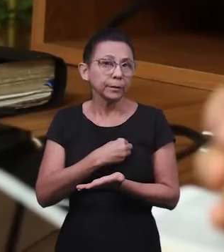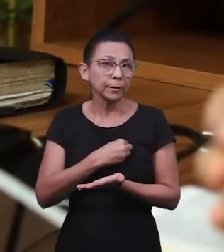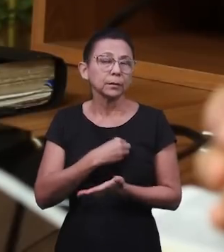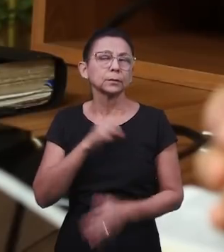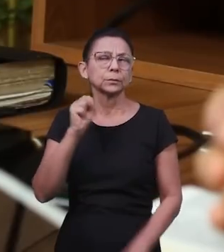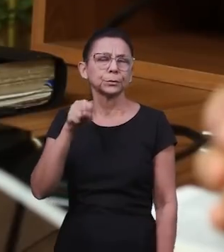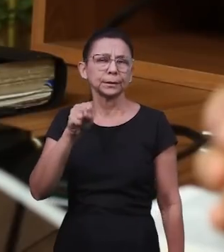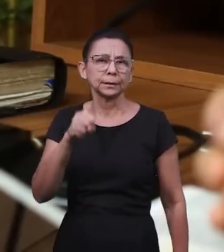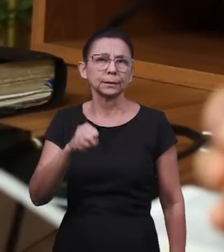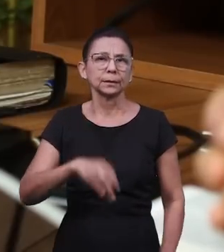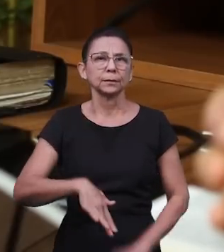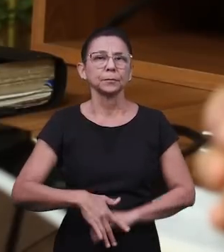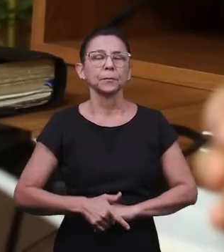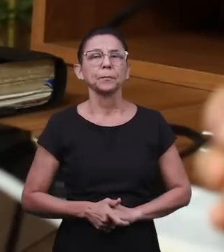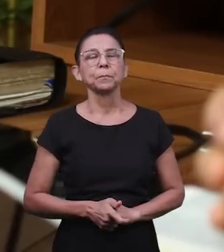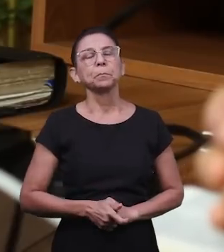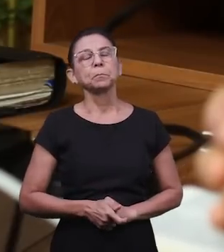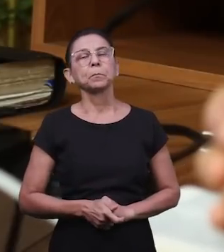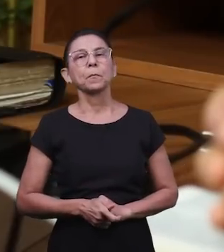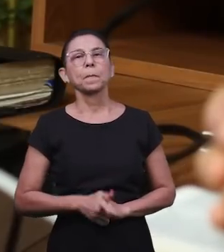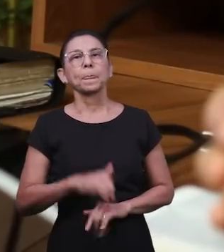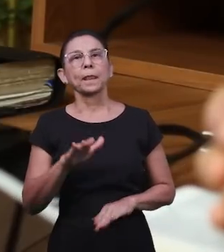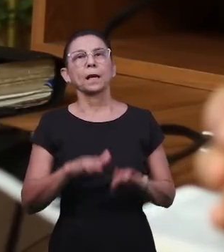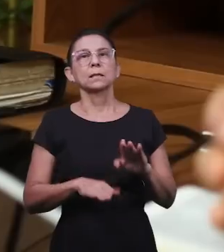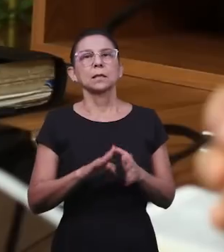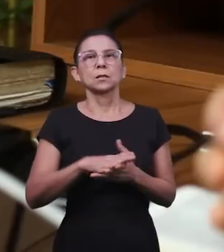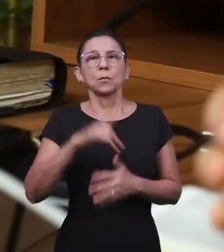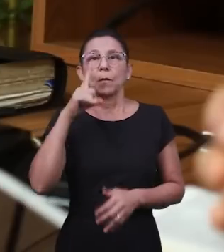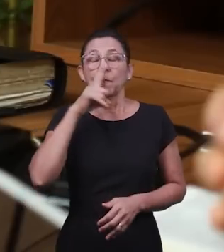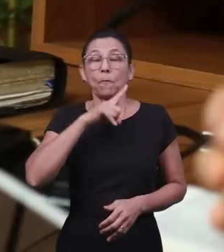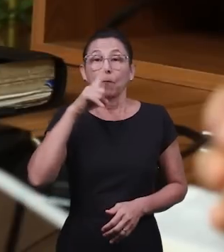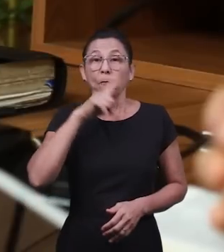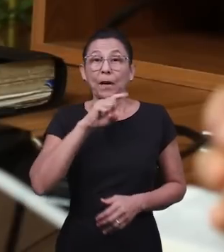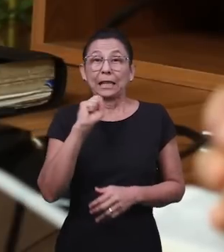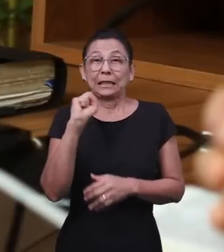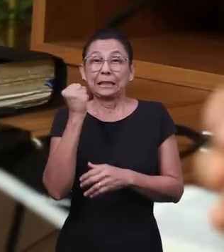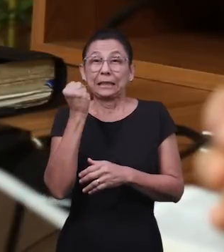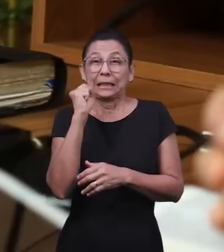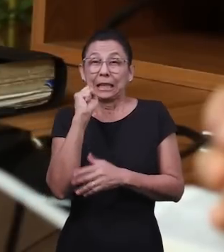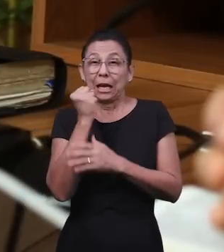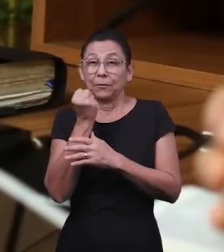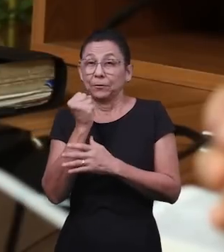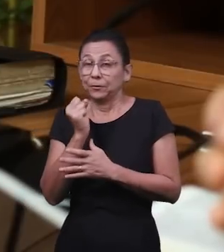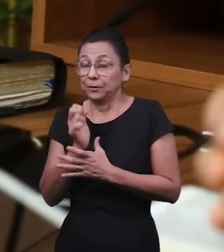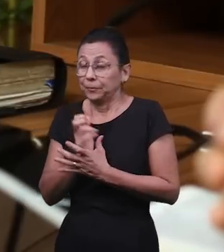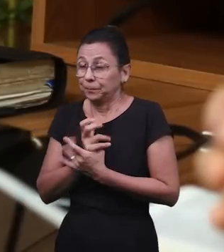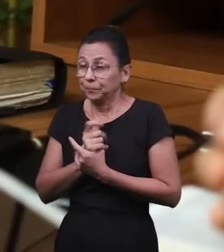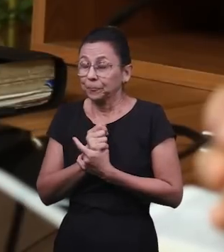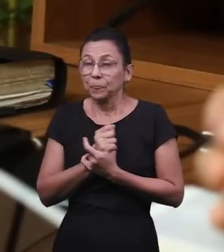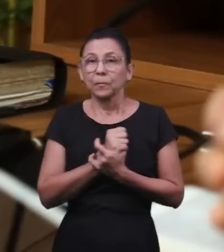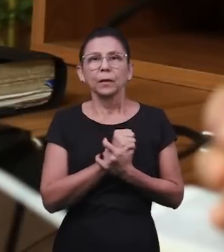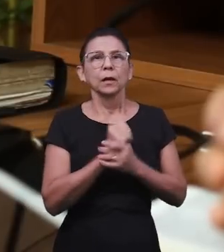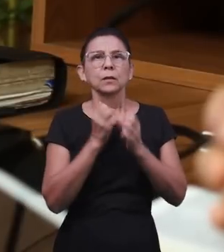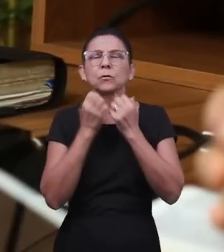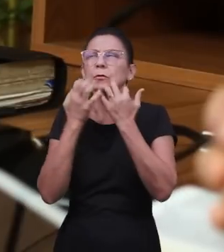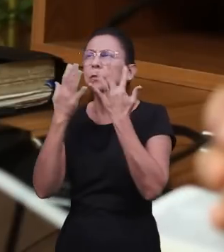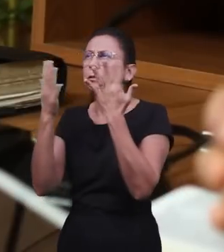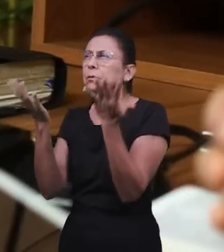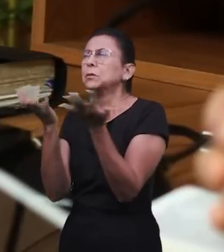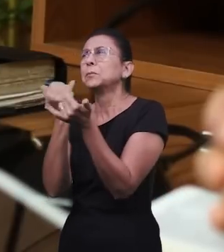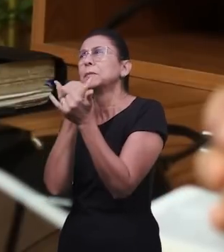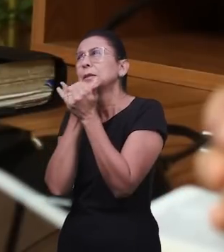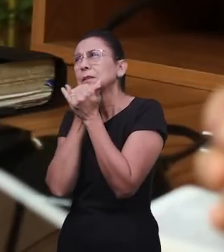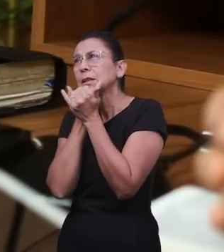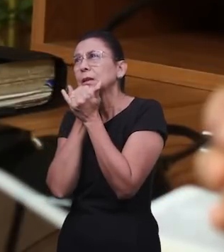pecado, e cometeu uma falha grave, né, na vida dele, ele confessou a Deus, pediu perdão, o senhor